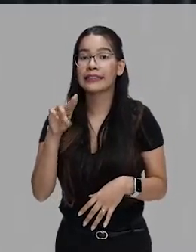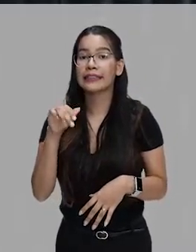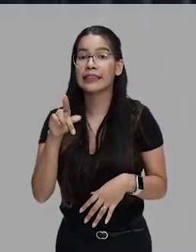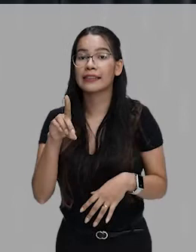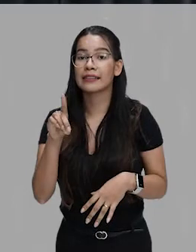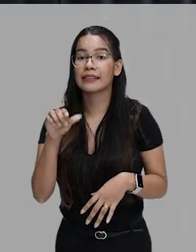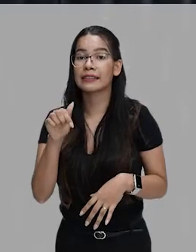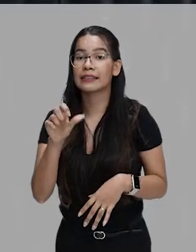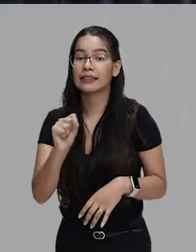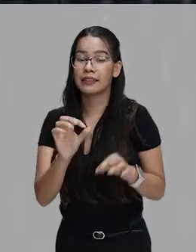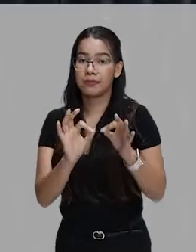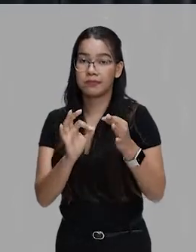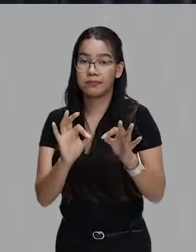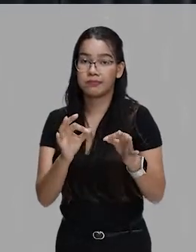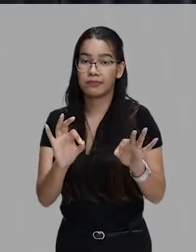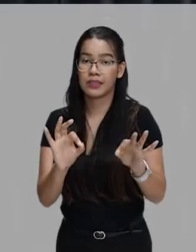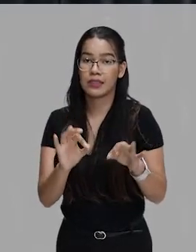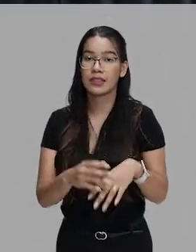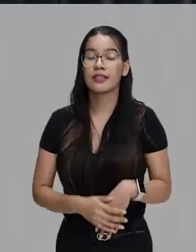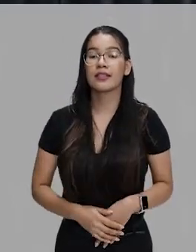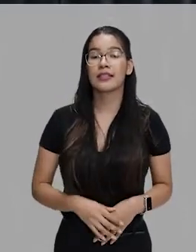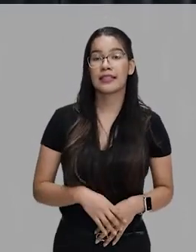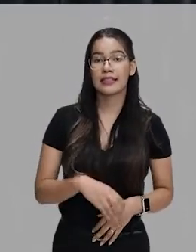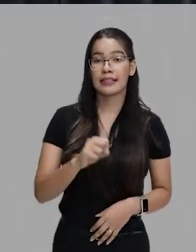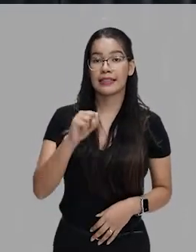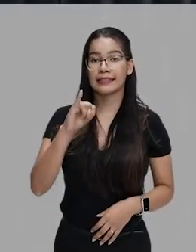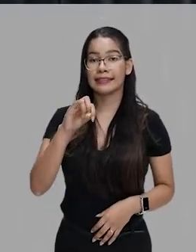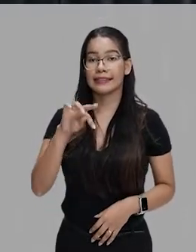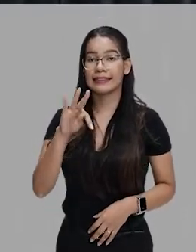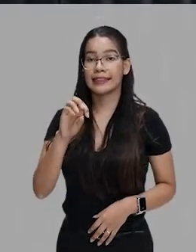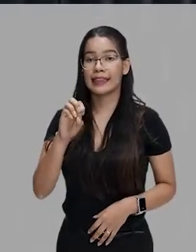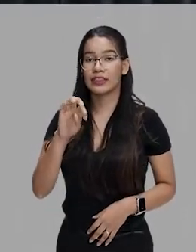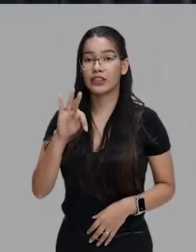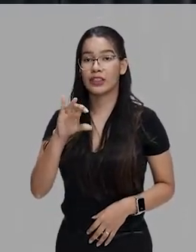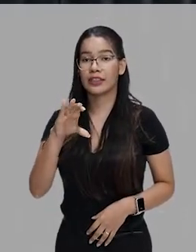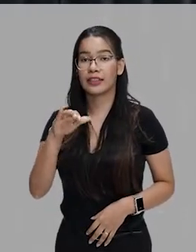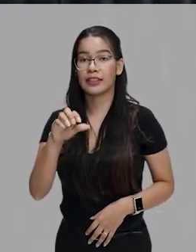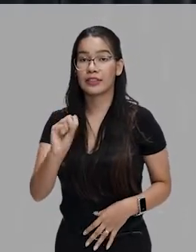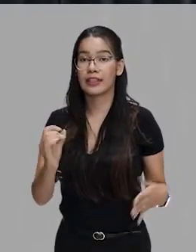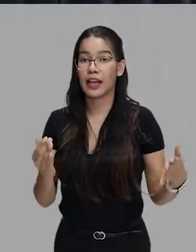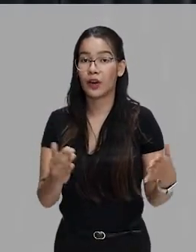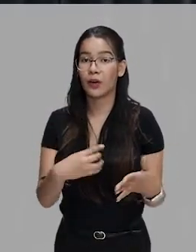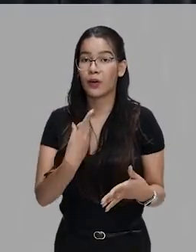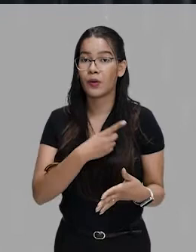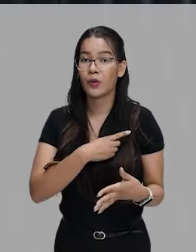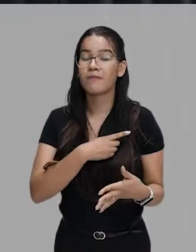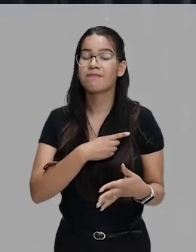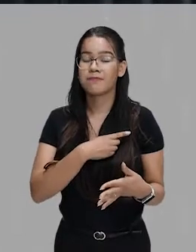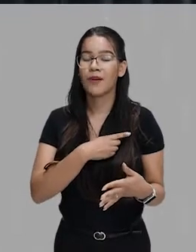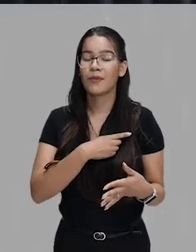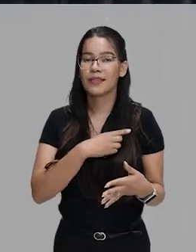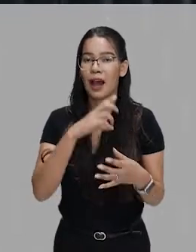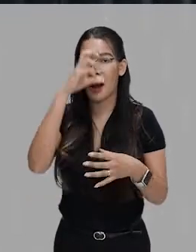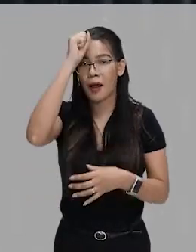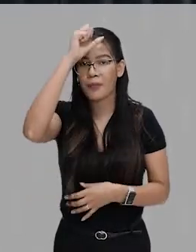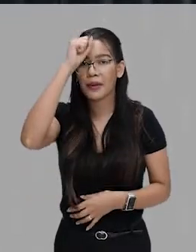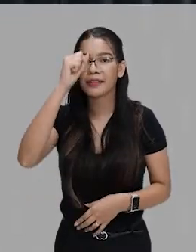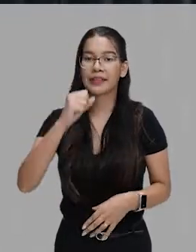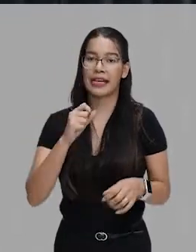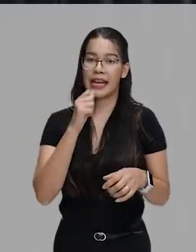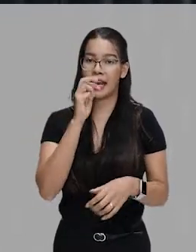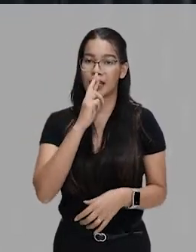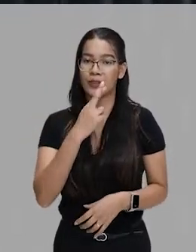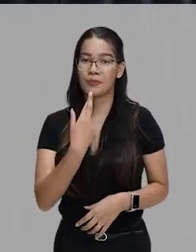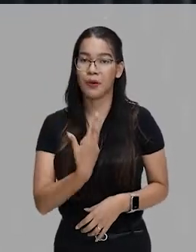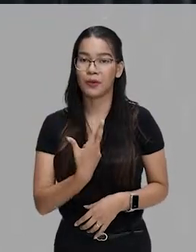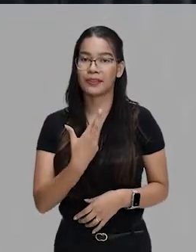vamos exercitá-lo em exercícios. Fica comigo aqui no programa Fica em Casa Aprendendo.